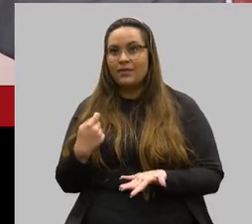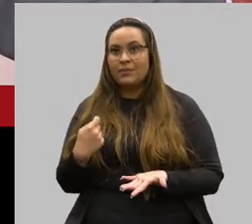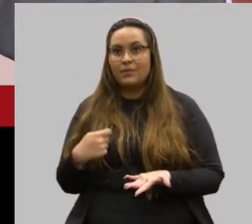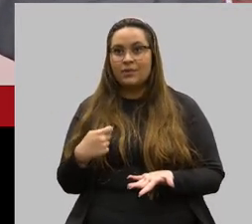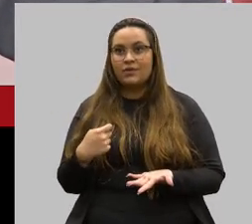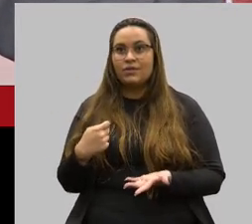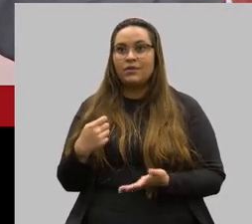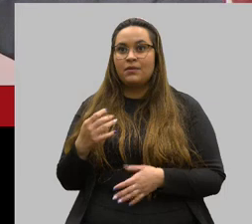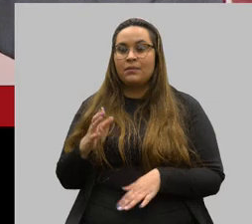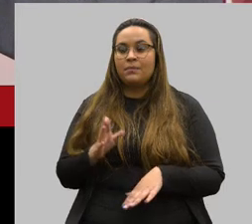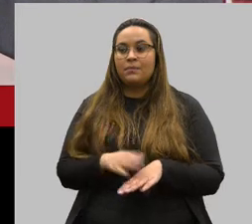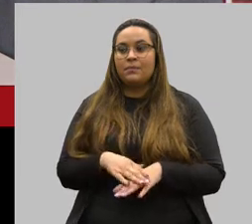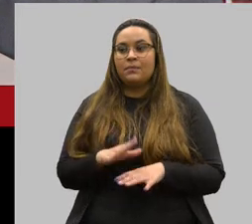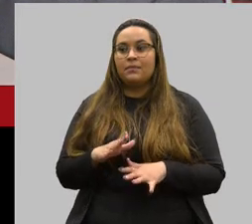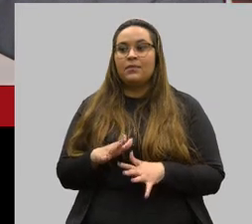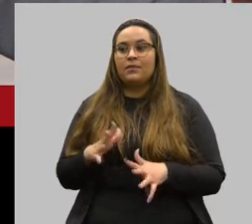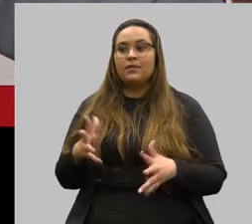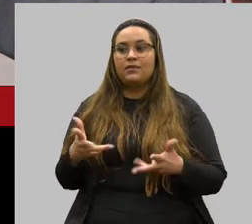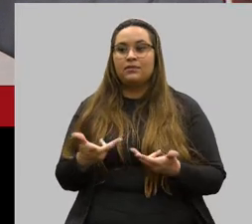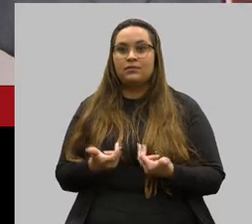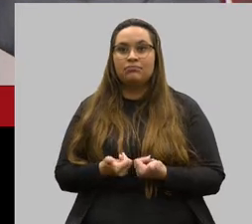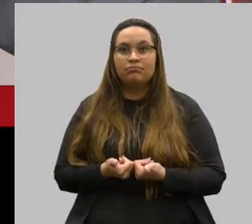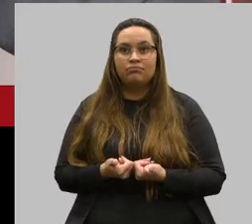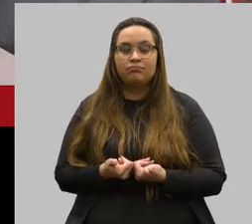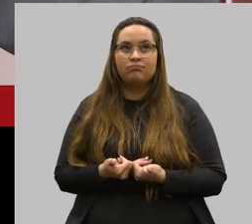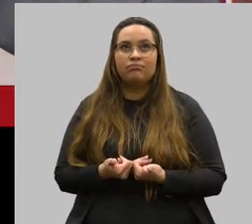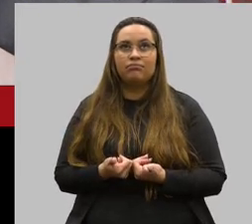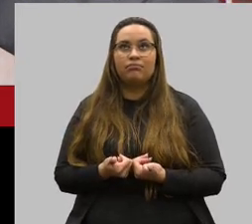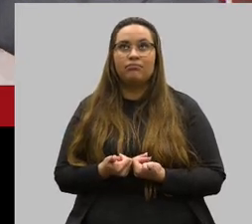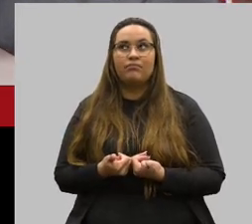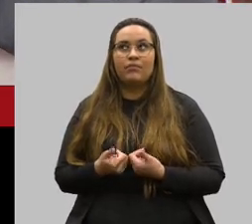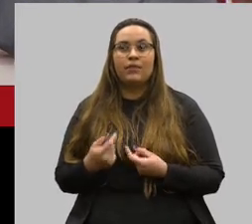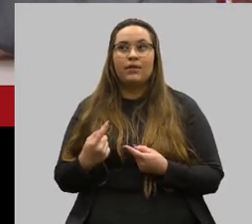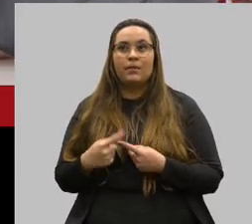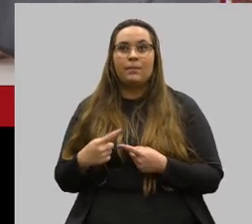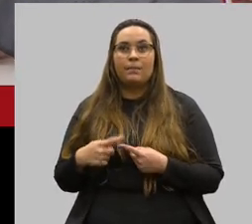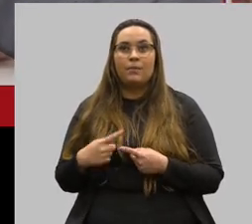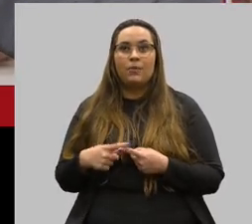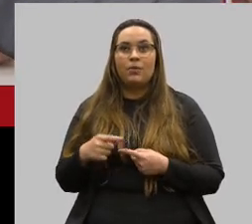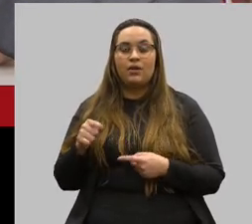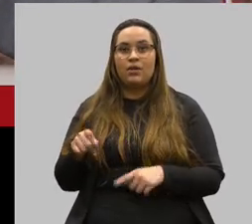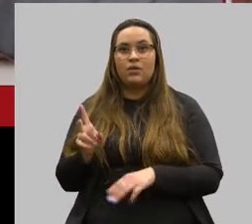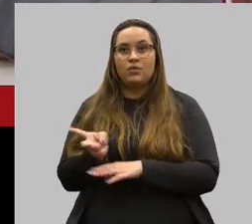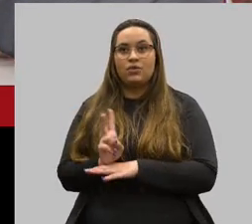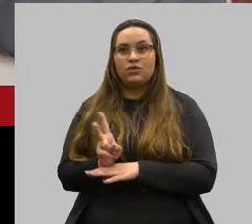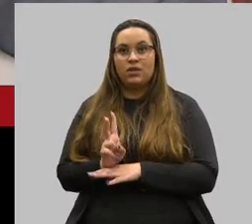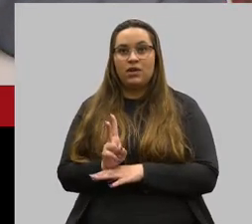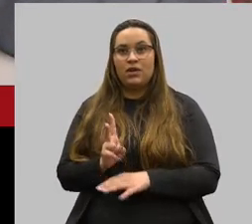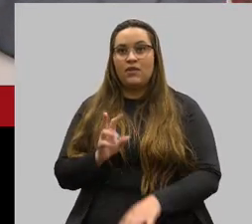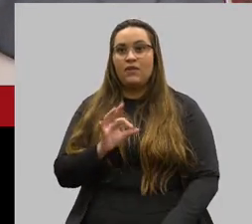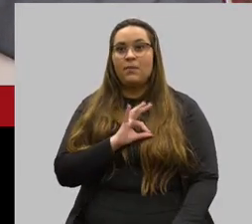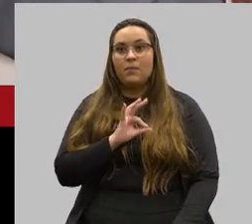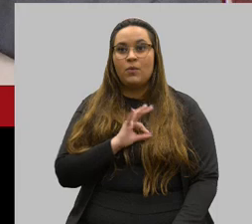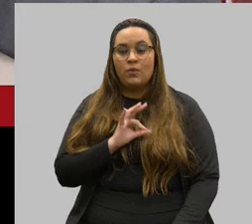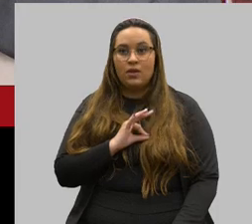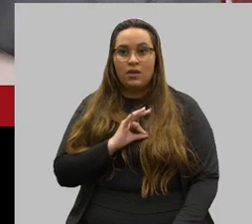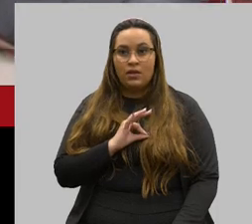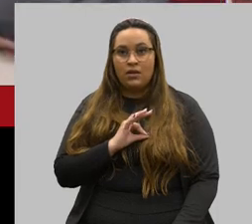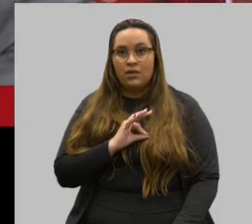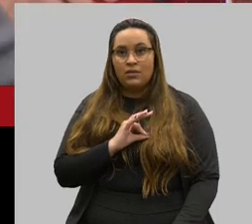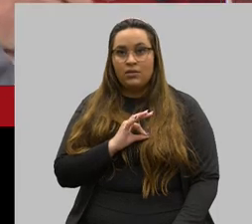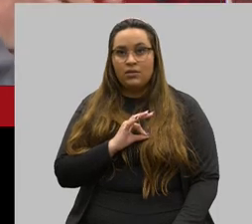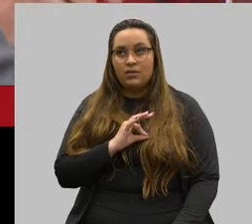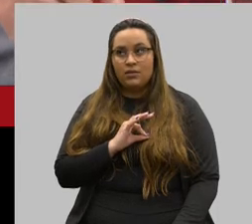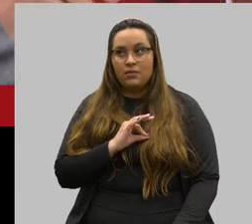veemente da senora Luísa Barreto Porque o chefe da Polícia Civil preparava elaborava